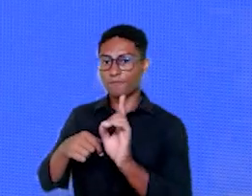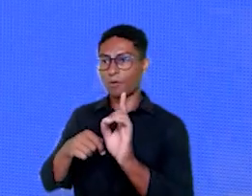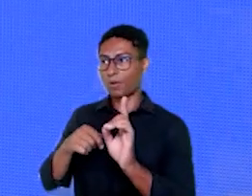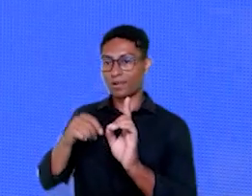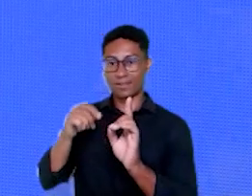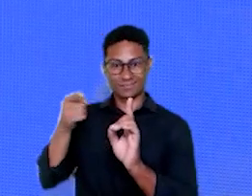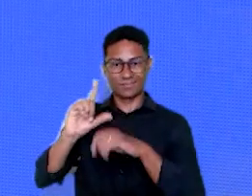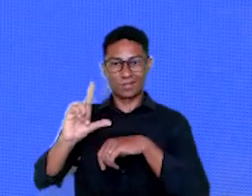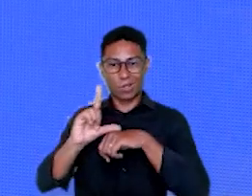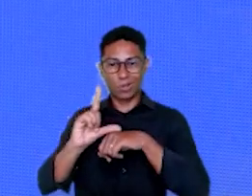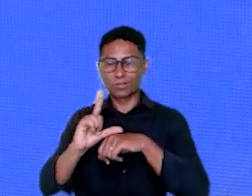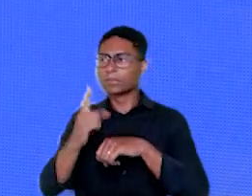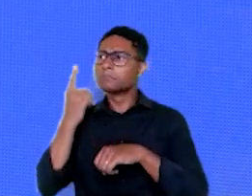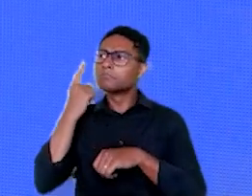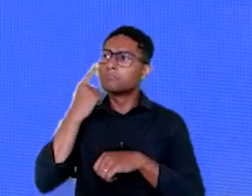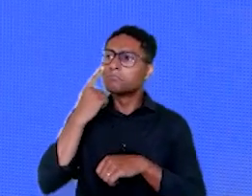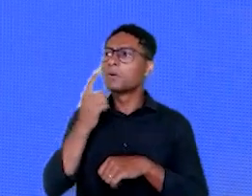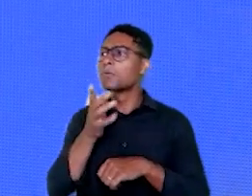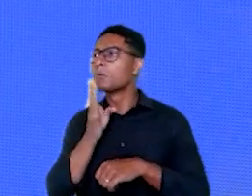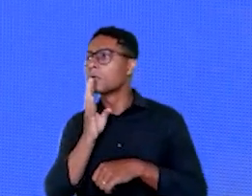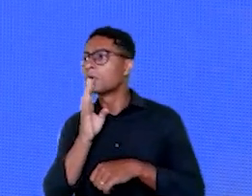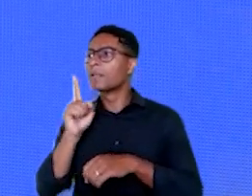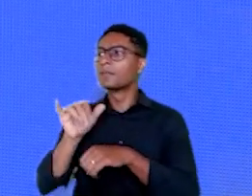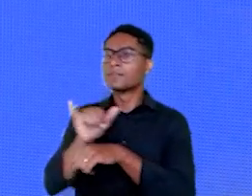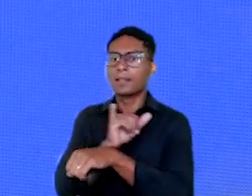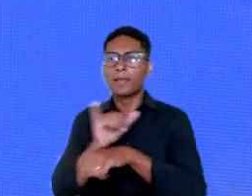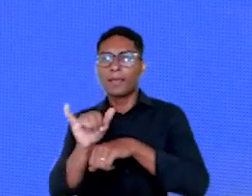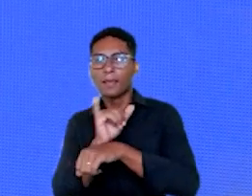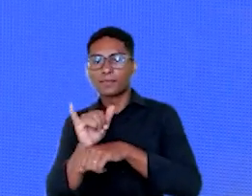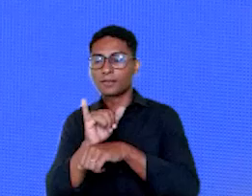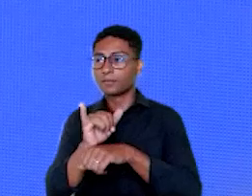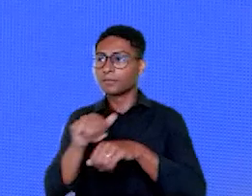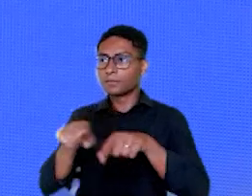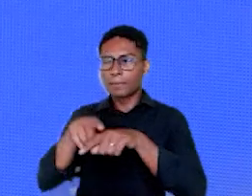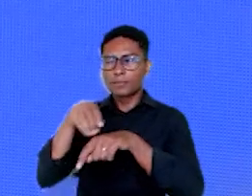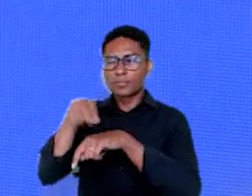as estratégias da empresária e destacar pontos importantes para as